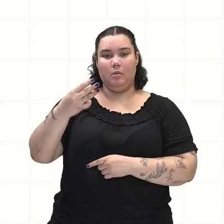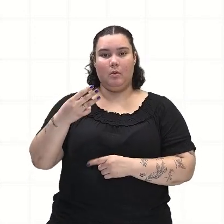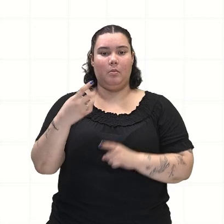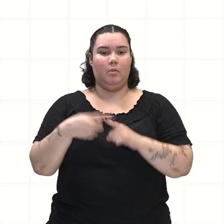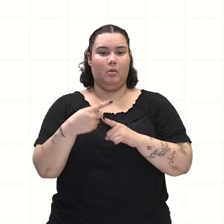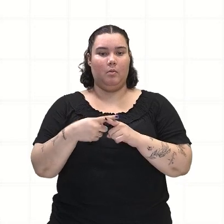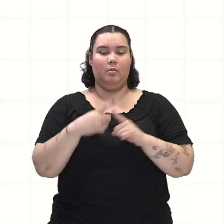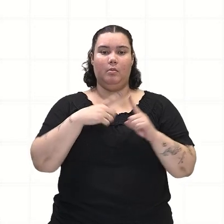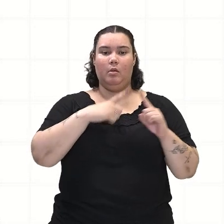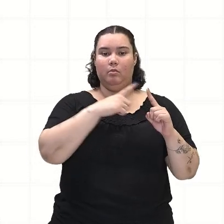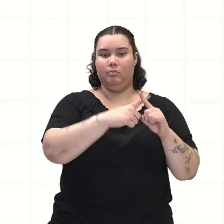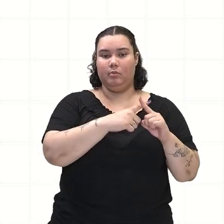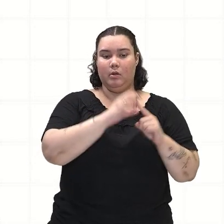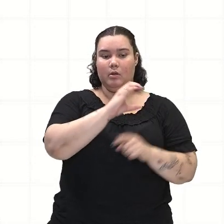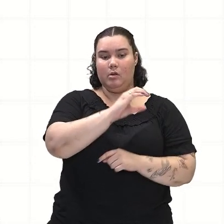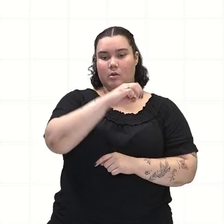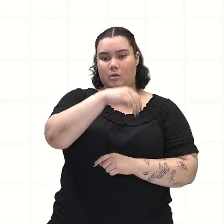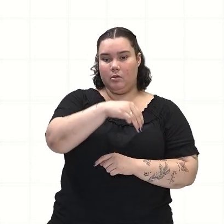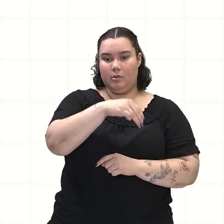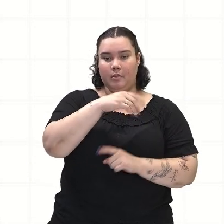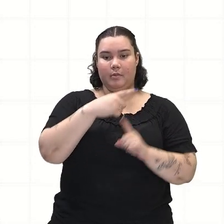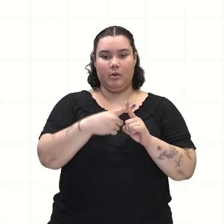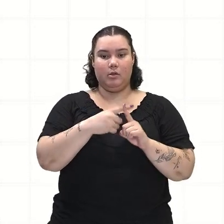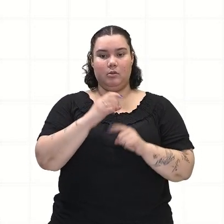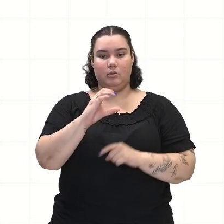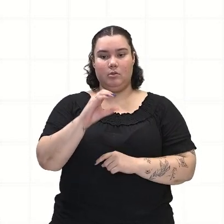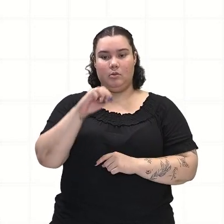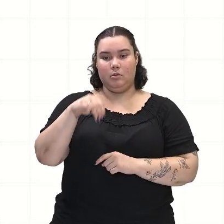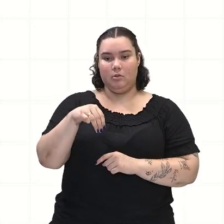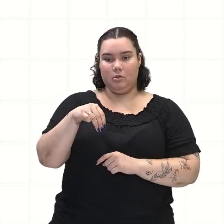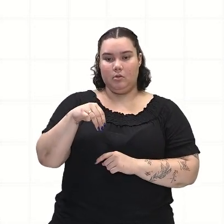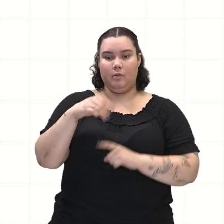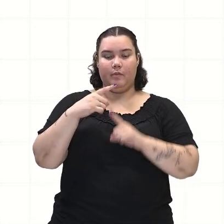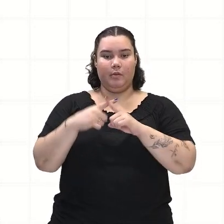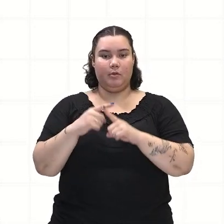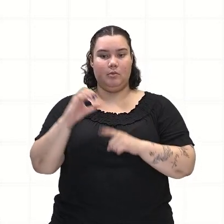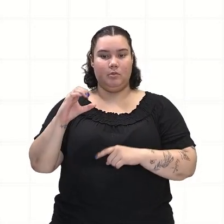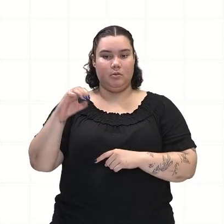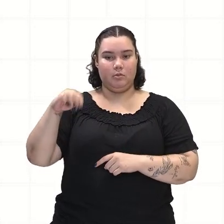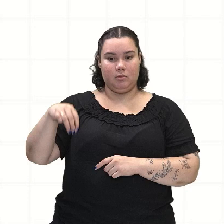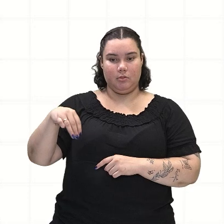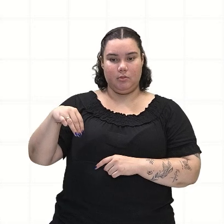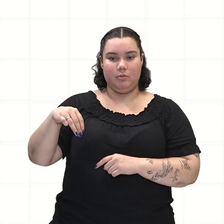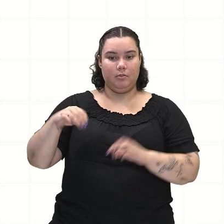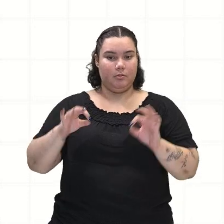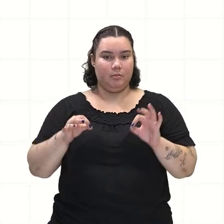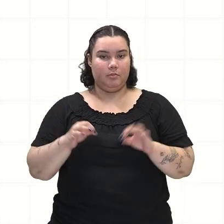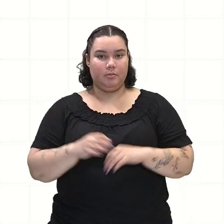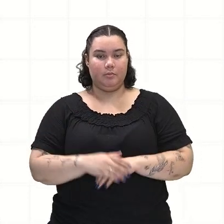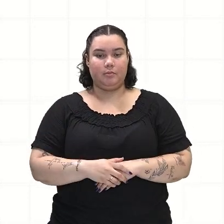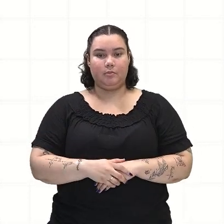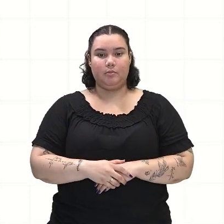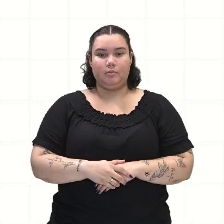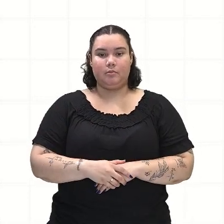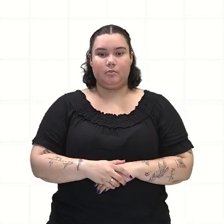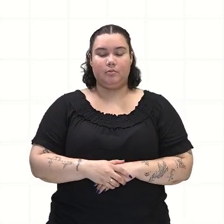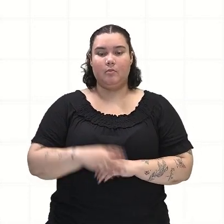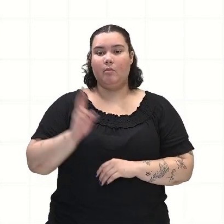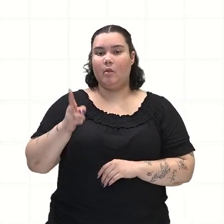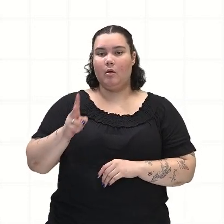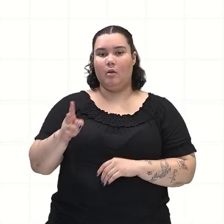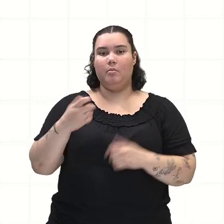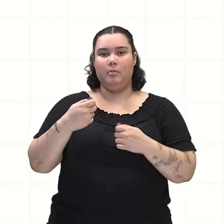estar multiplicando centímetro vezes centímetro vezes centímetros. Tá bom? Então, eu sempre tenho